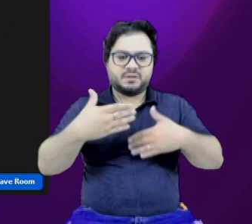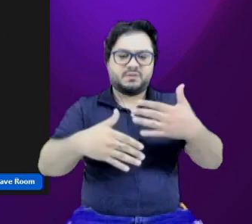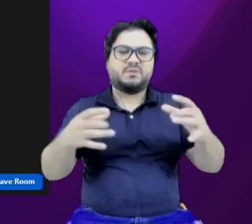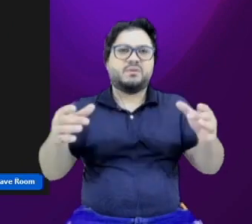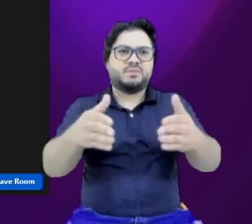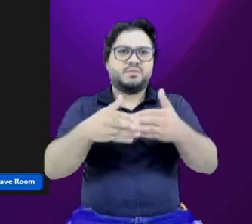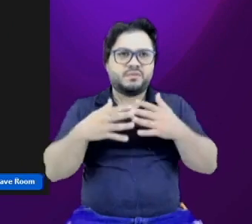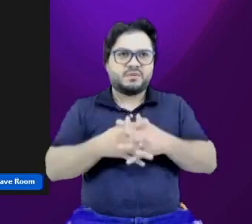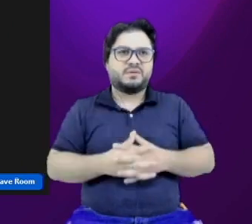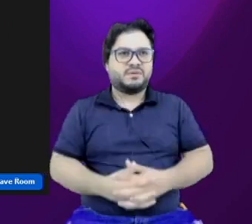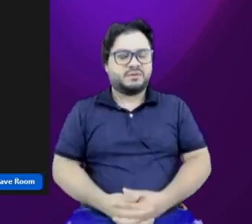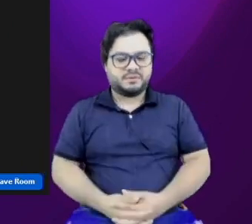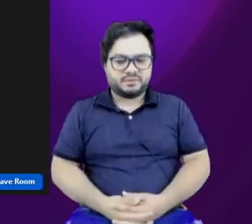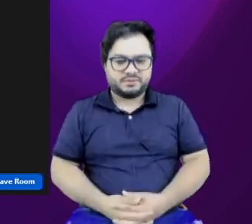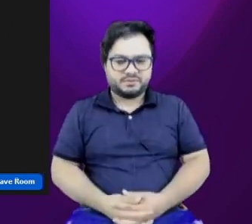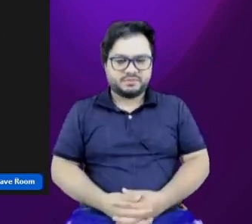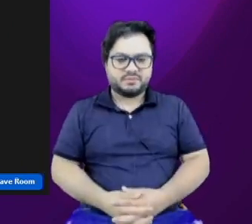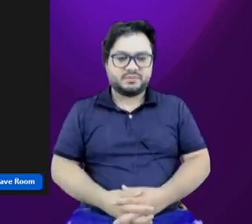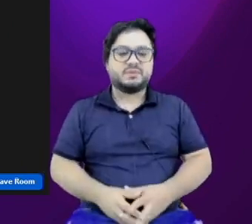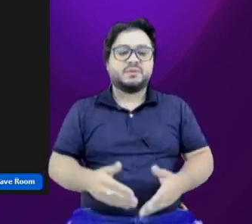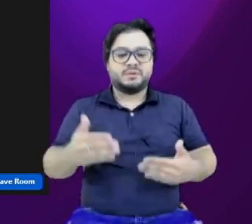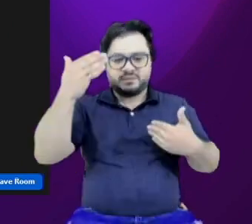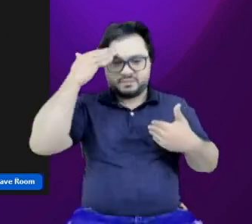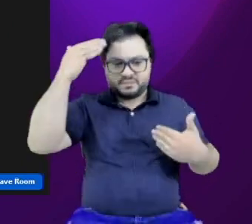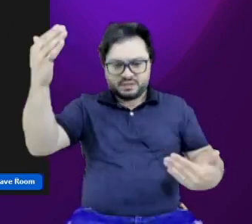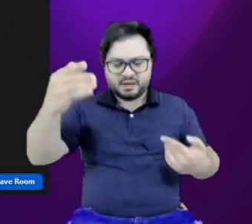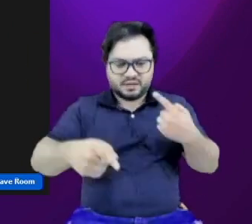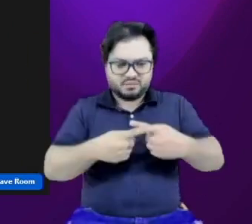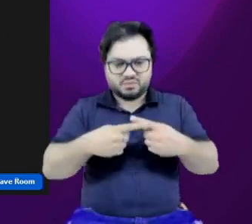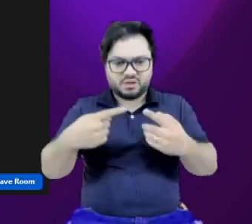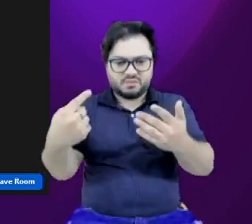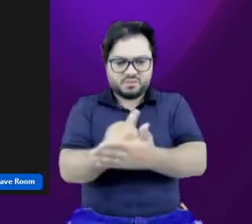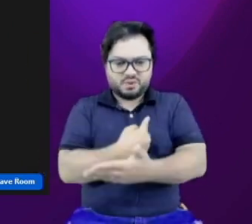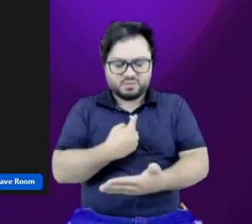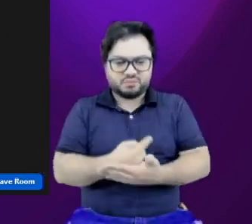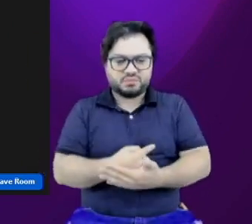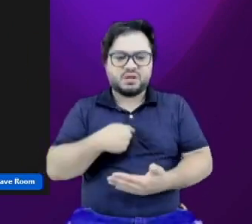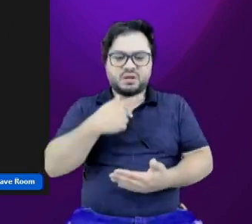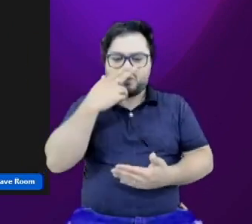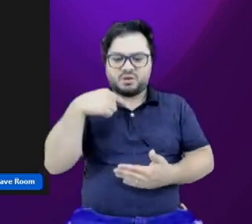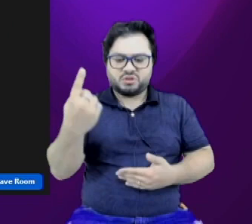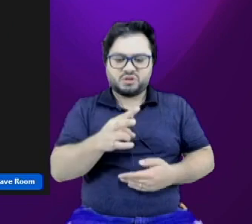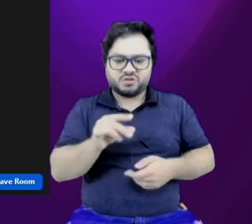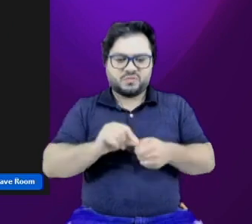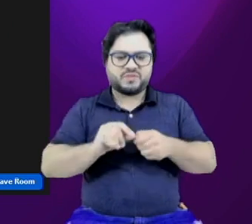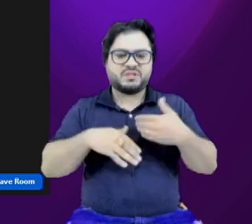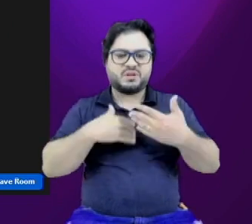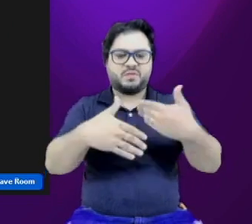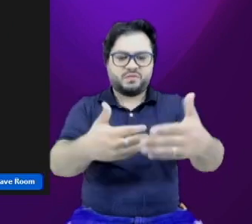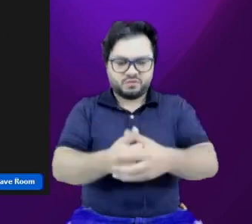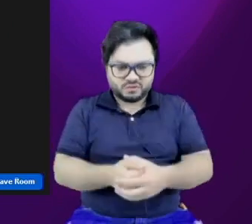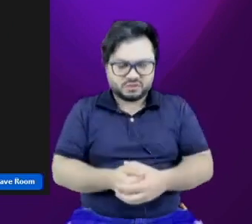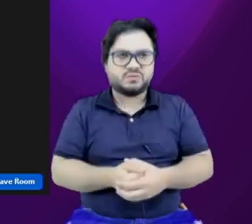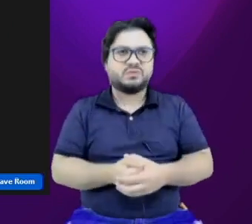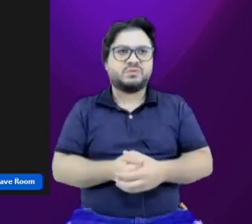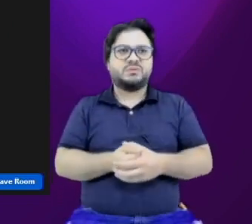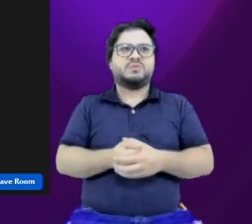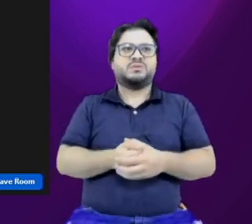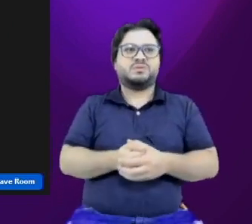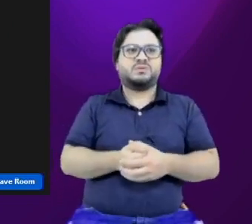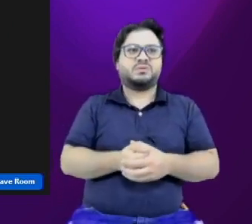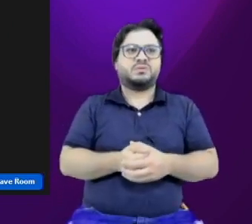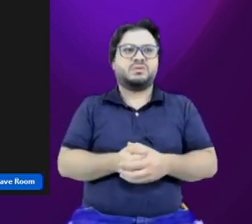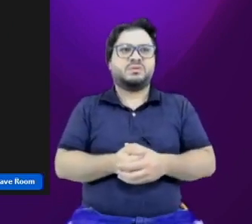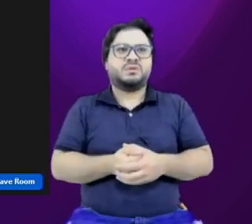favor. João, obrigada pela pergunta. Eu acho que nós vamos fazer uma evolução. Acho que, início, nós